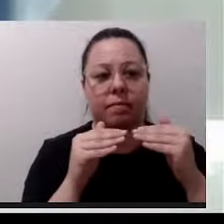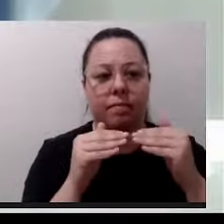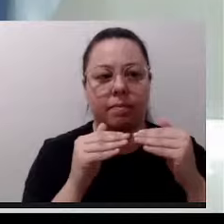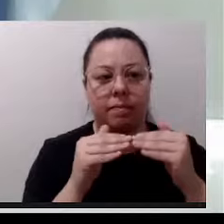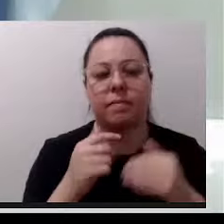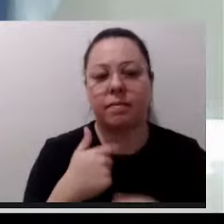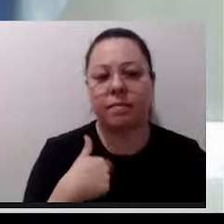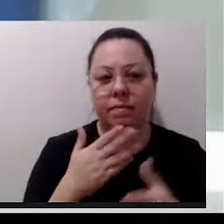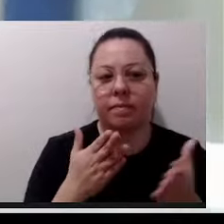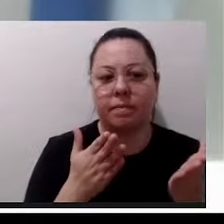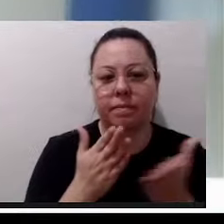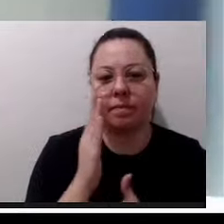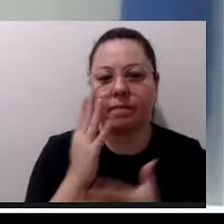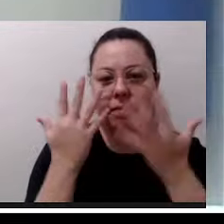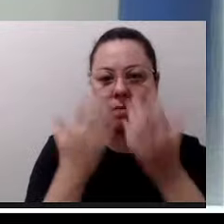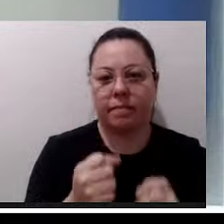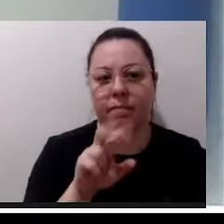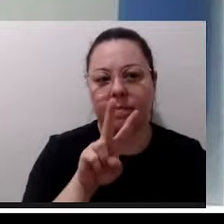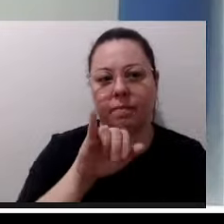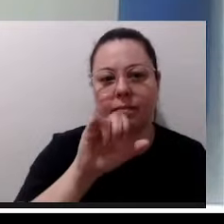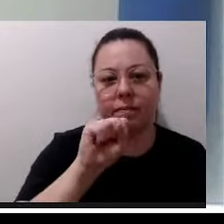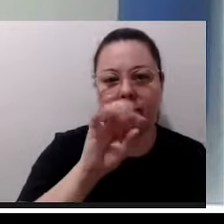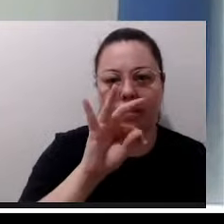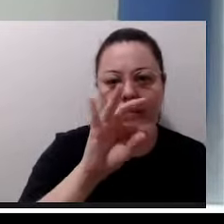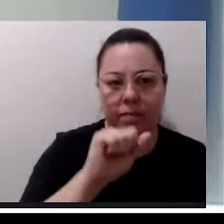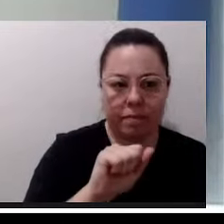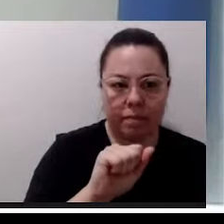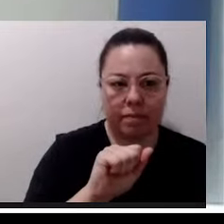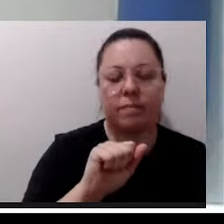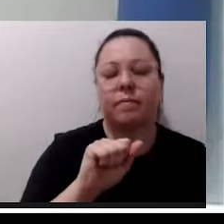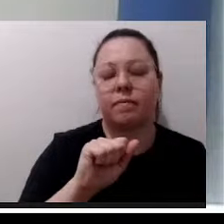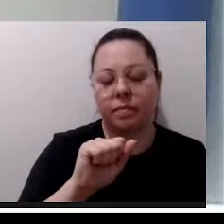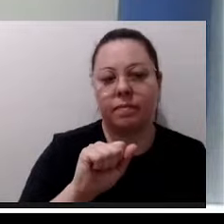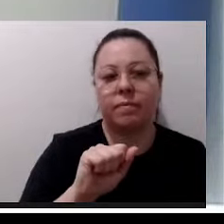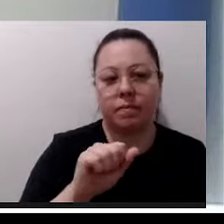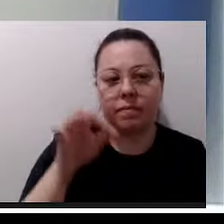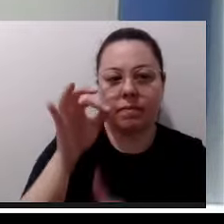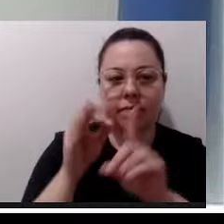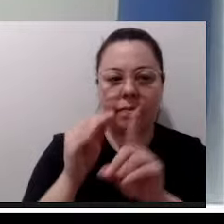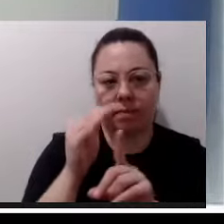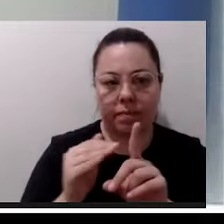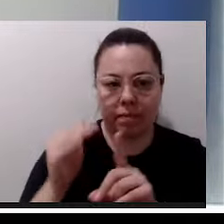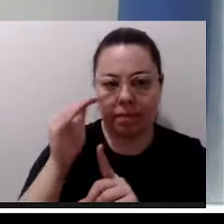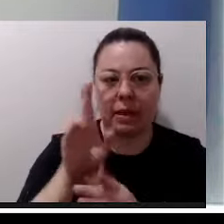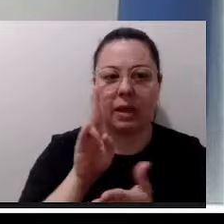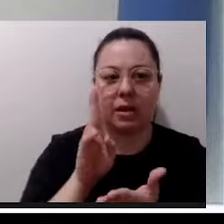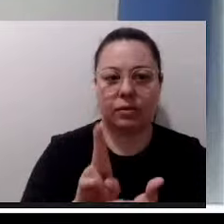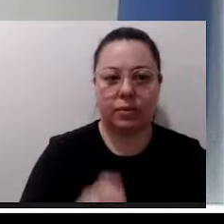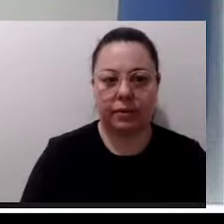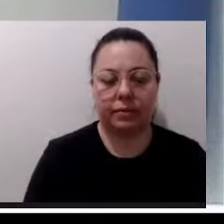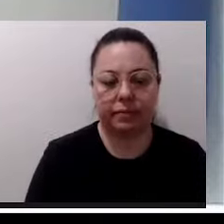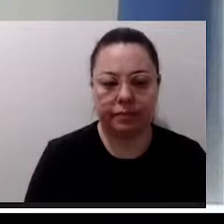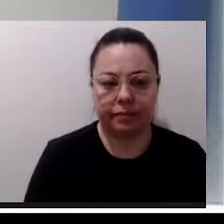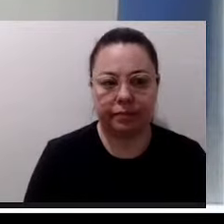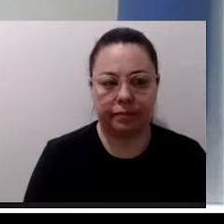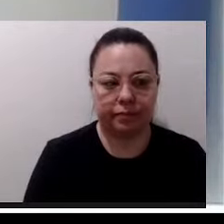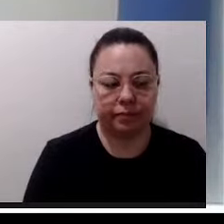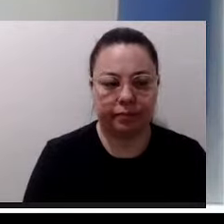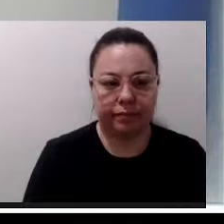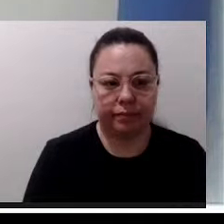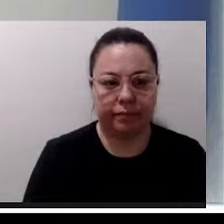de vista regimental formulado pela eminente relatora. Feito